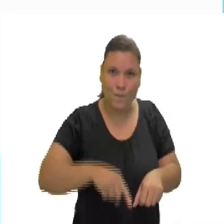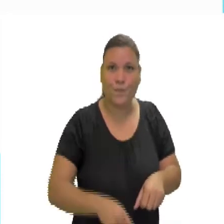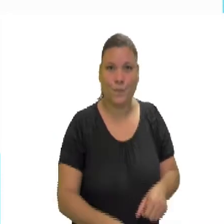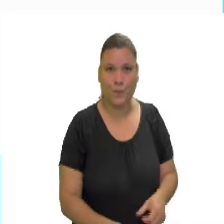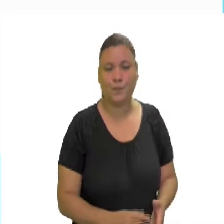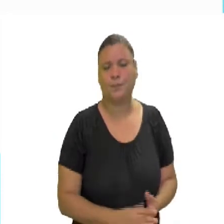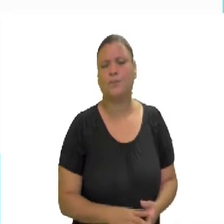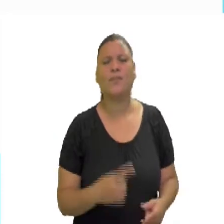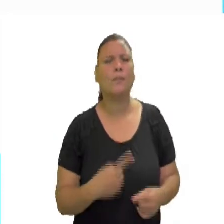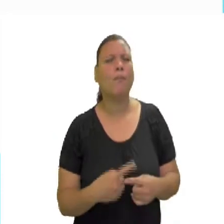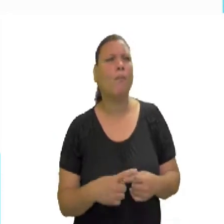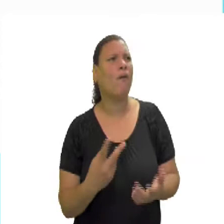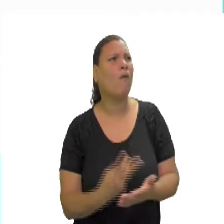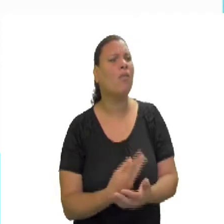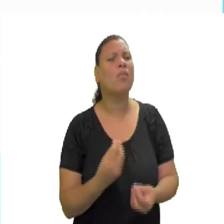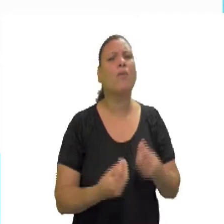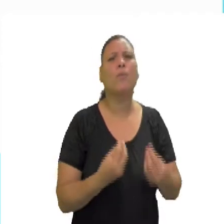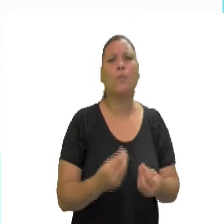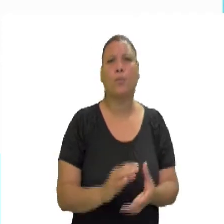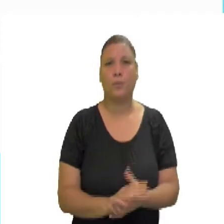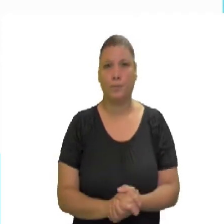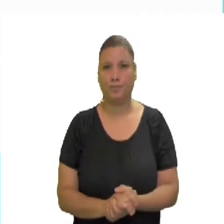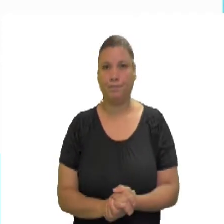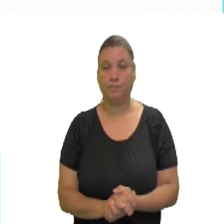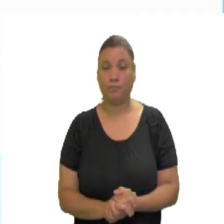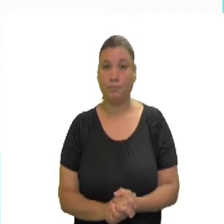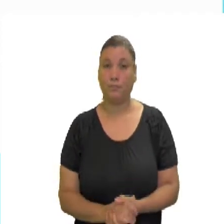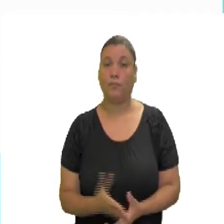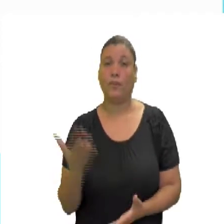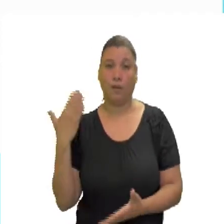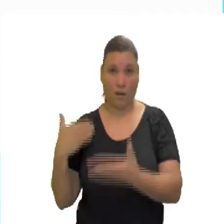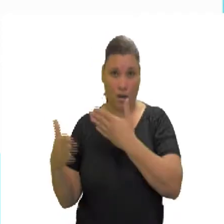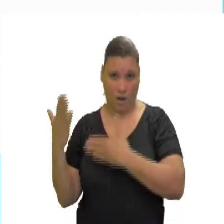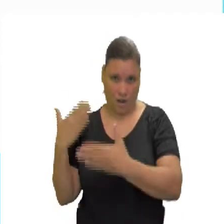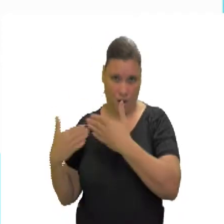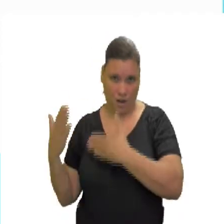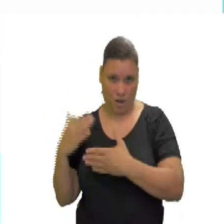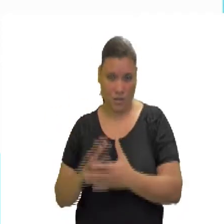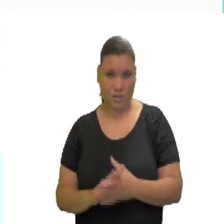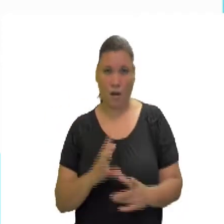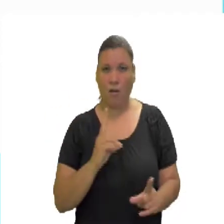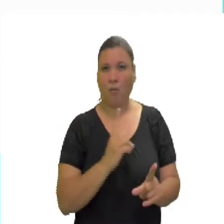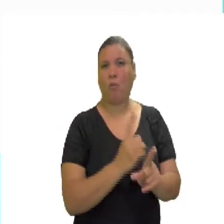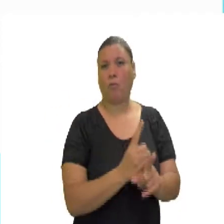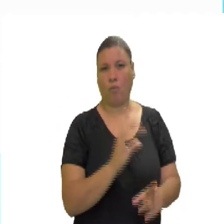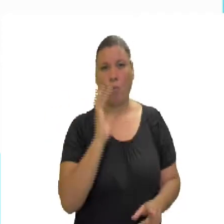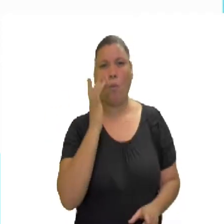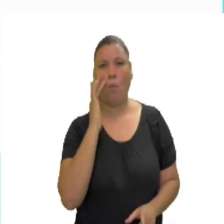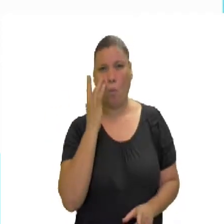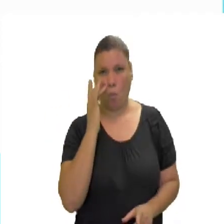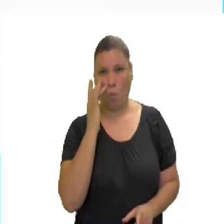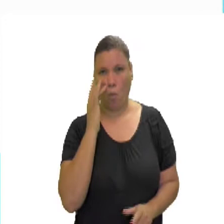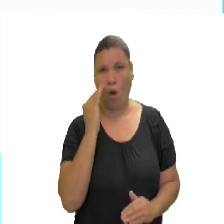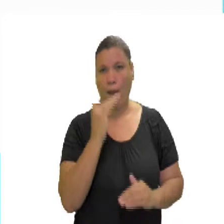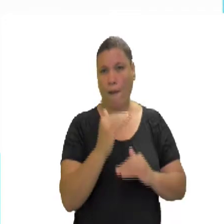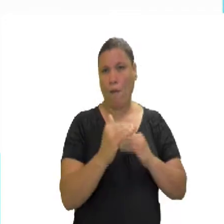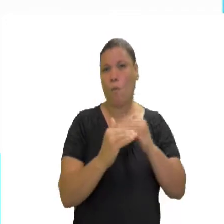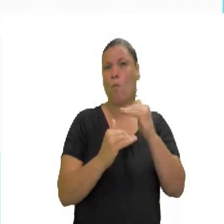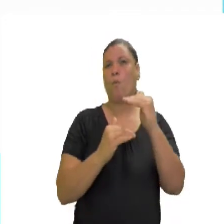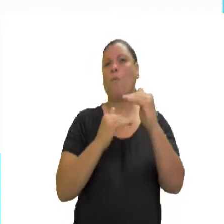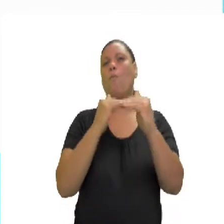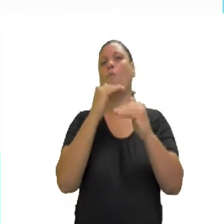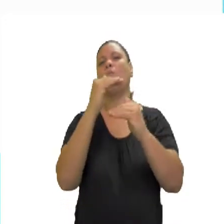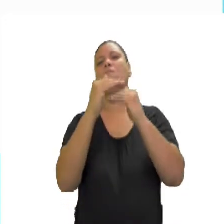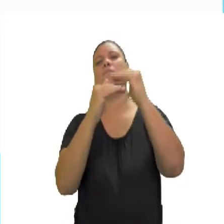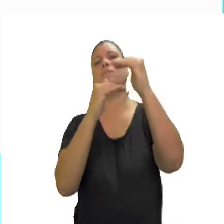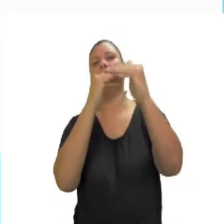ouro, haviam muitas pessoas, não havia muita fiscalização. Depois, com a evolução da mineração do ouro,